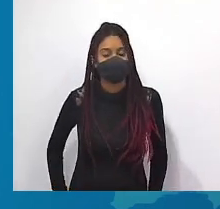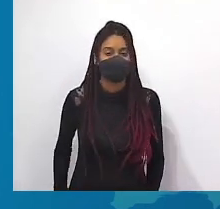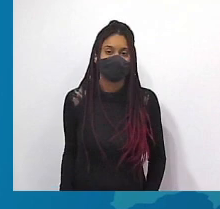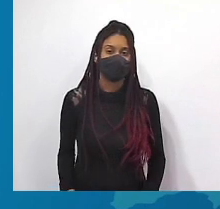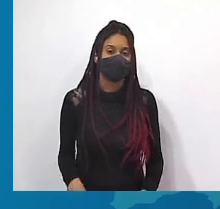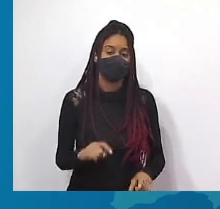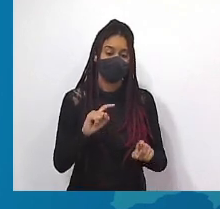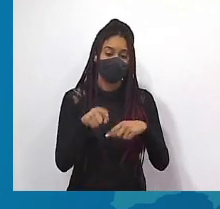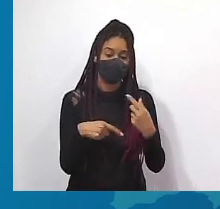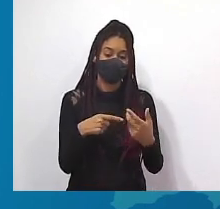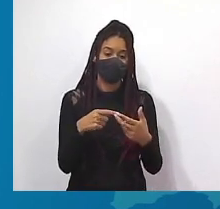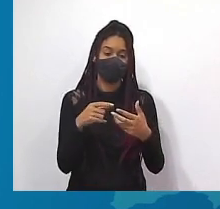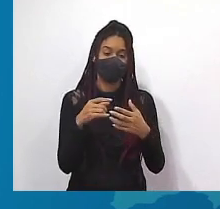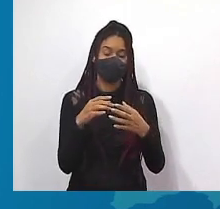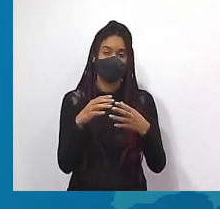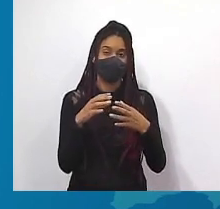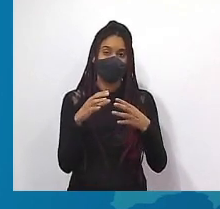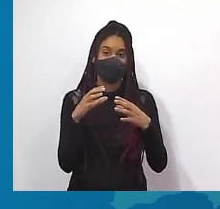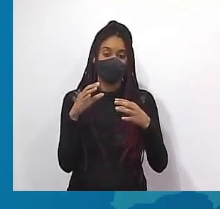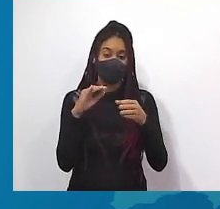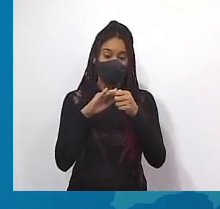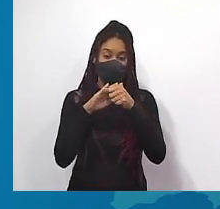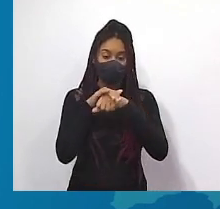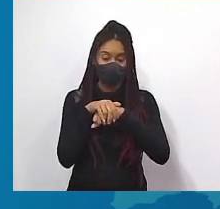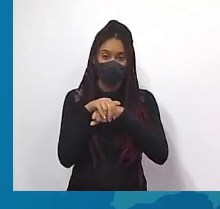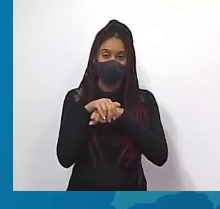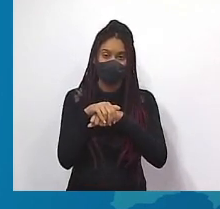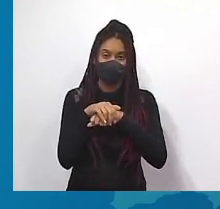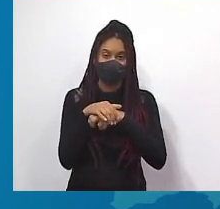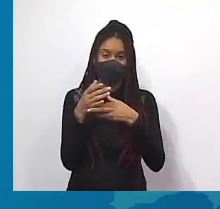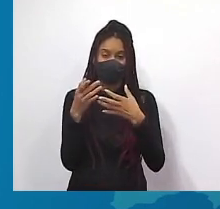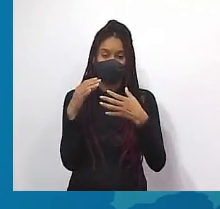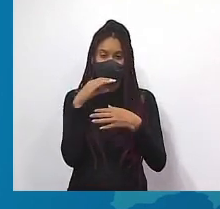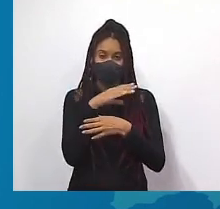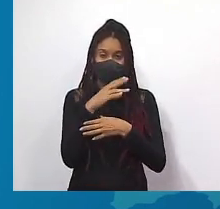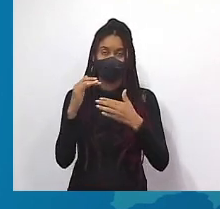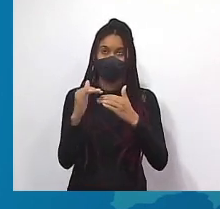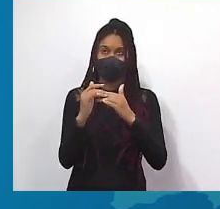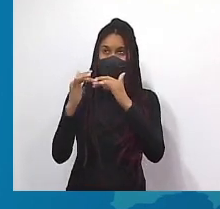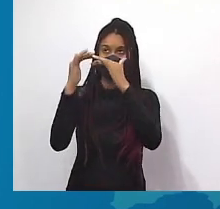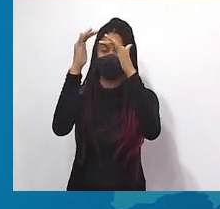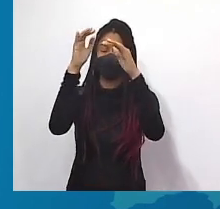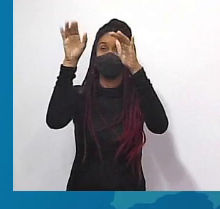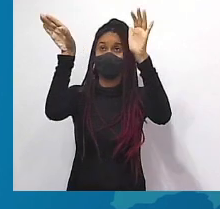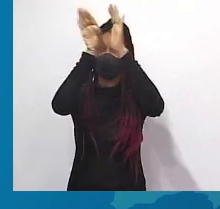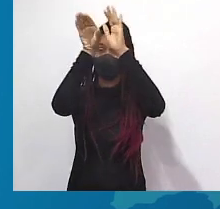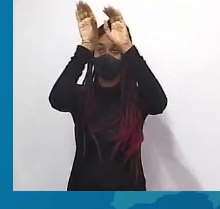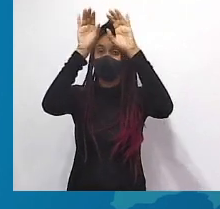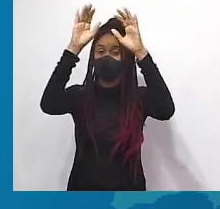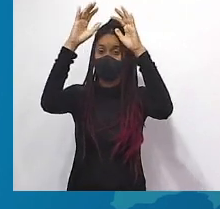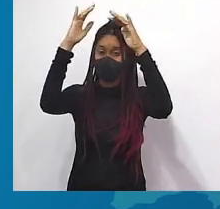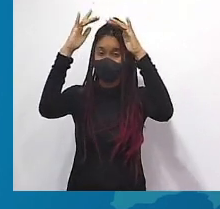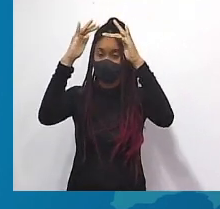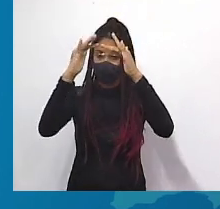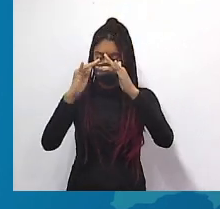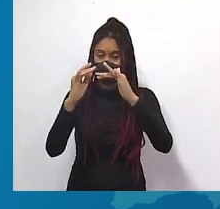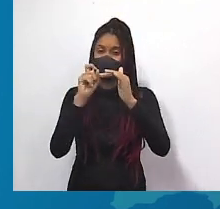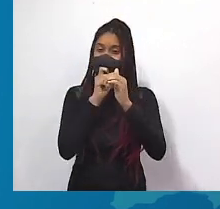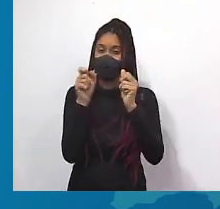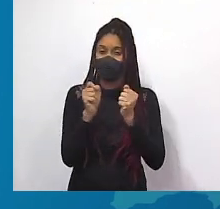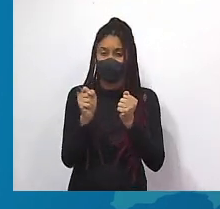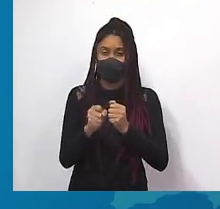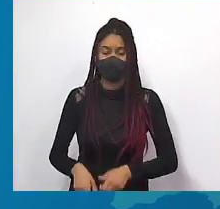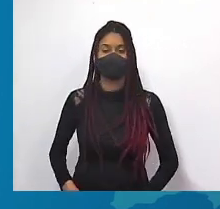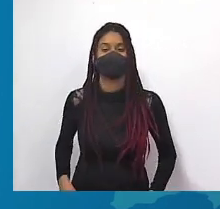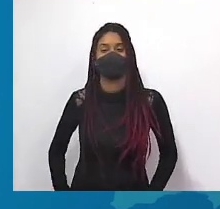a noite, o ar está tão quente que ele sobe. E o ar frio lá de cima da atmosfera desce. Então tu vai ter um dia extremamente